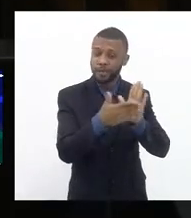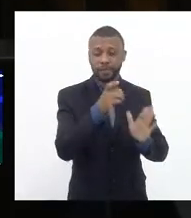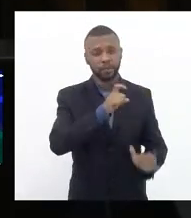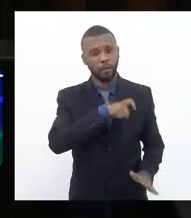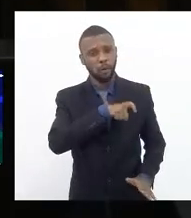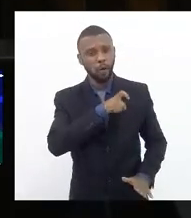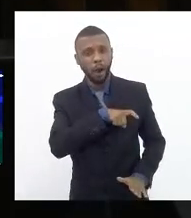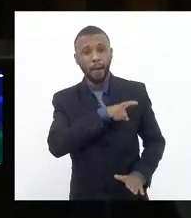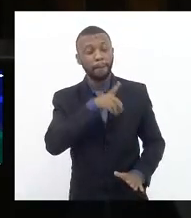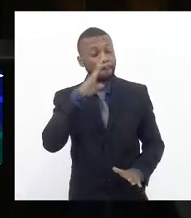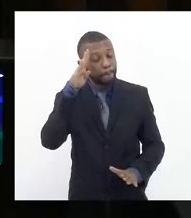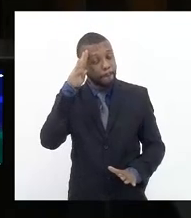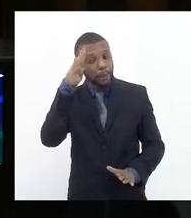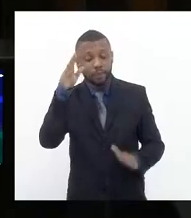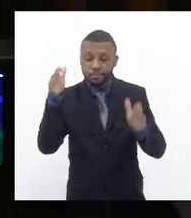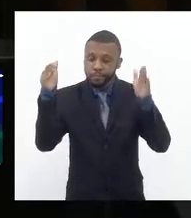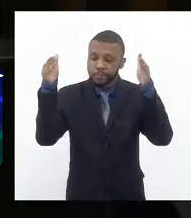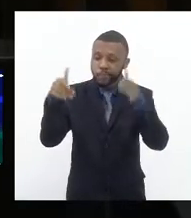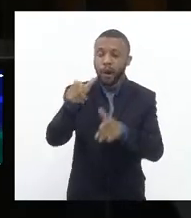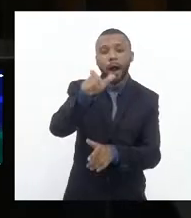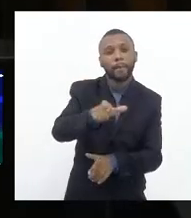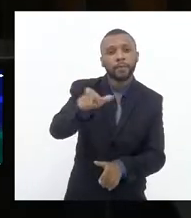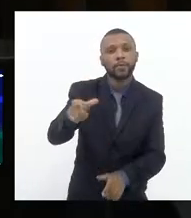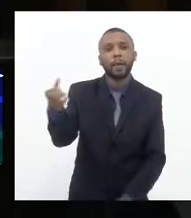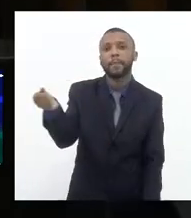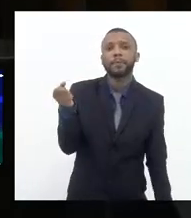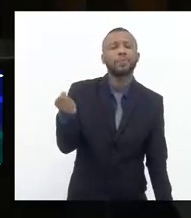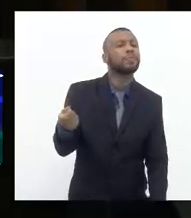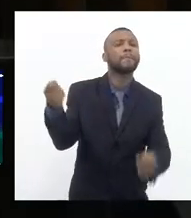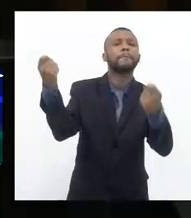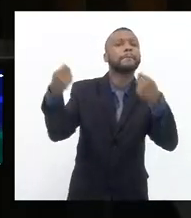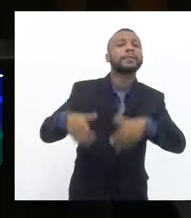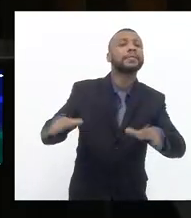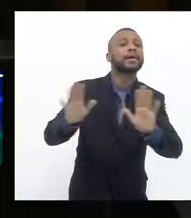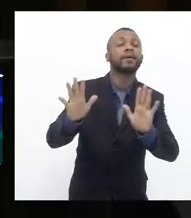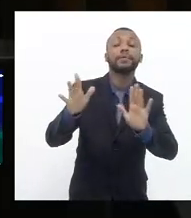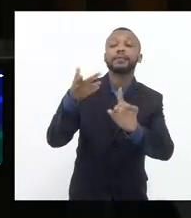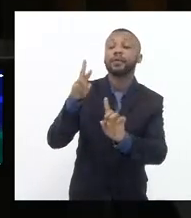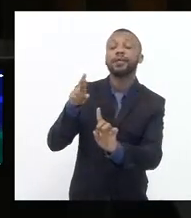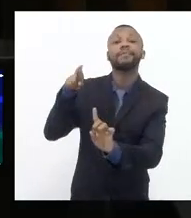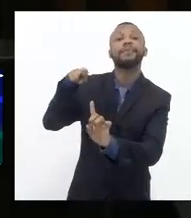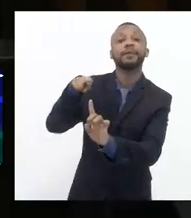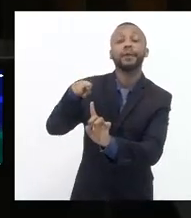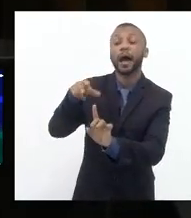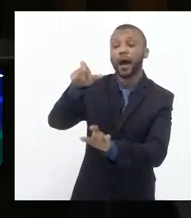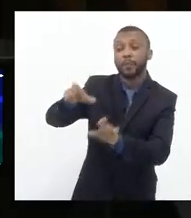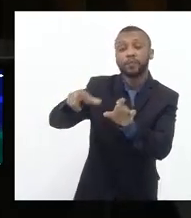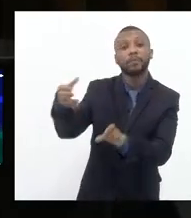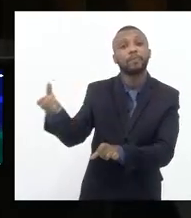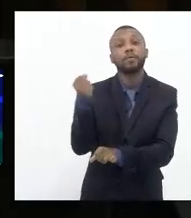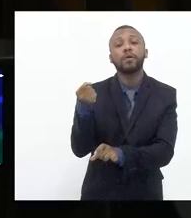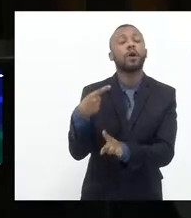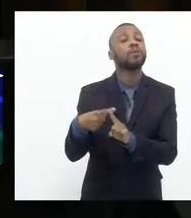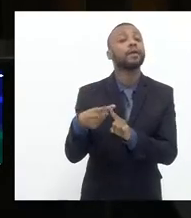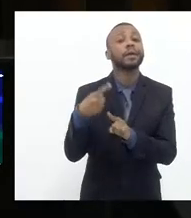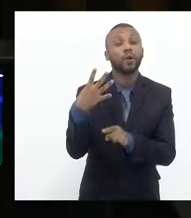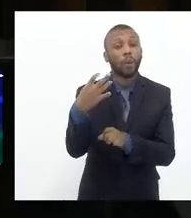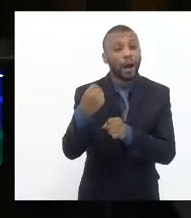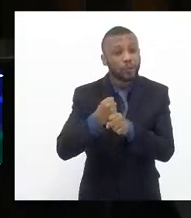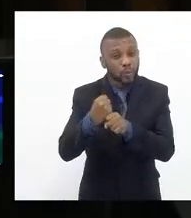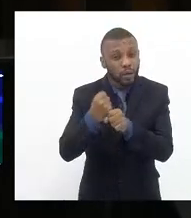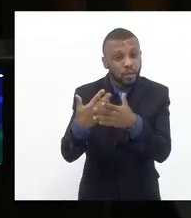aos pensionistas, que não precisava sequer ser objeto. Por quê? Porque a gente, há 4 anos atrás, já votou.